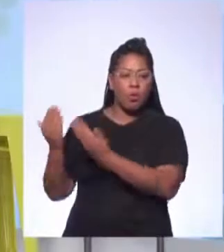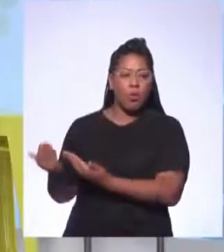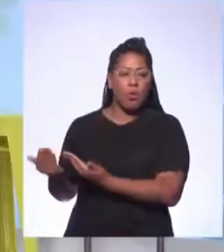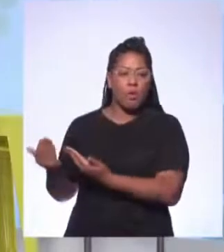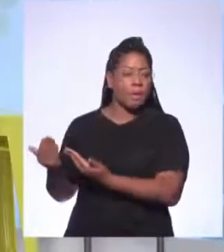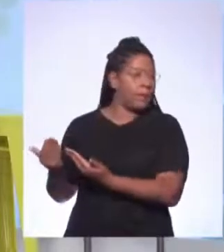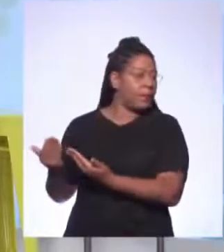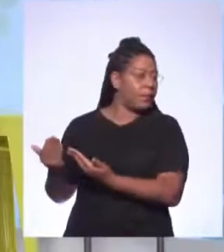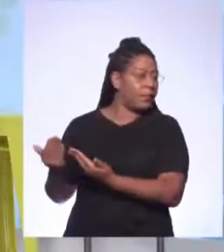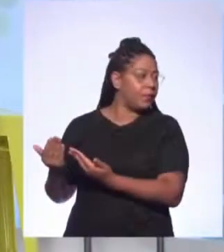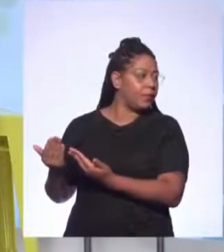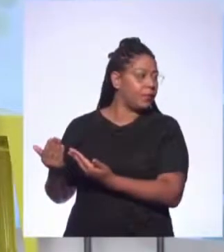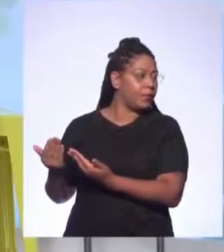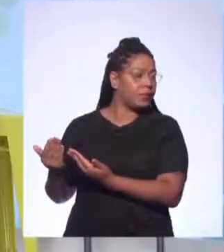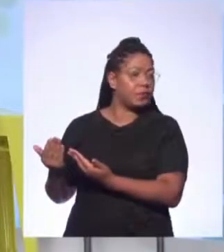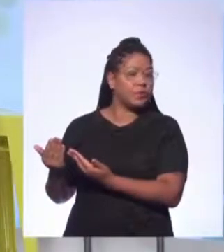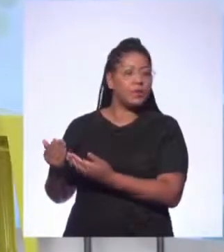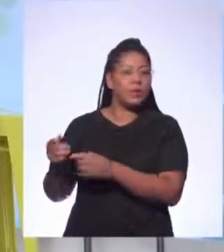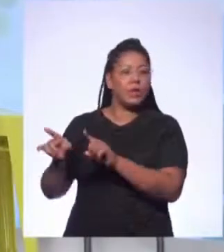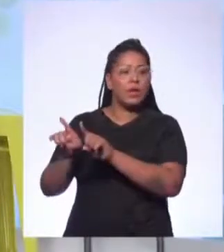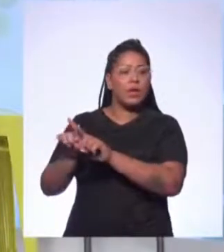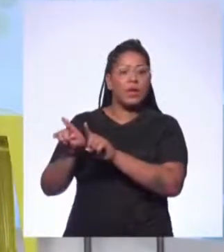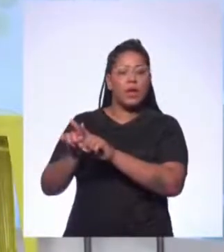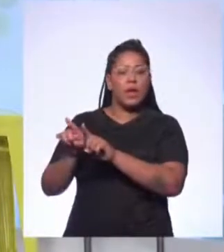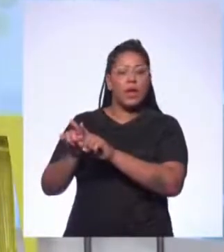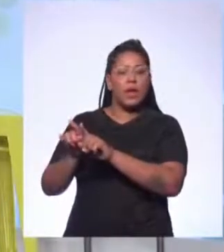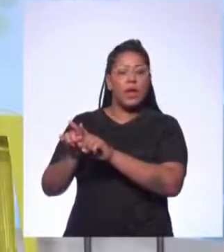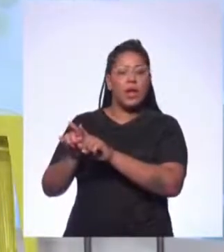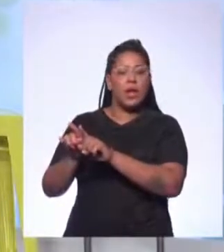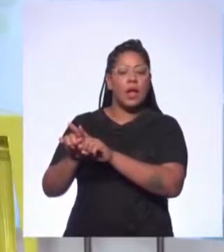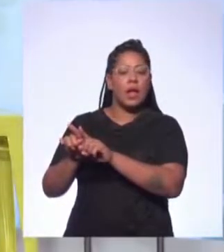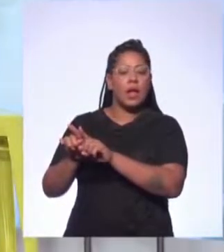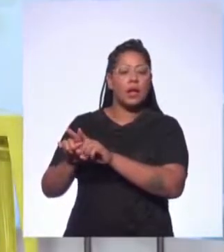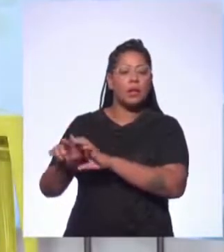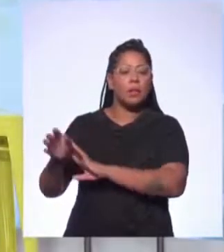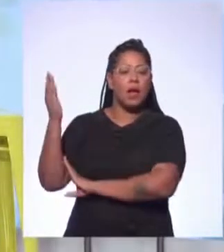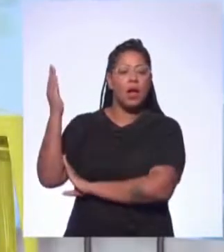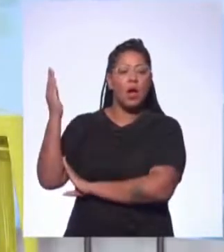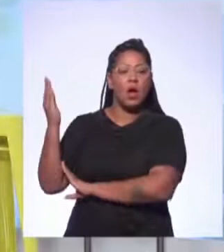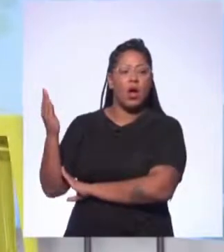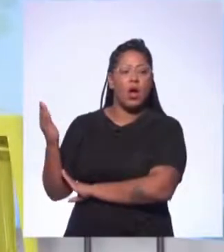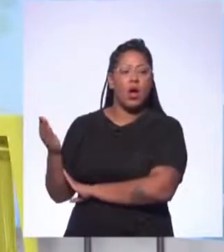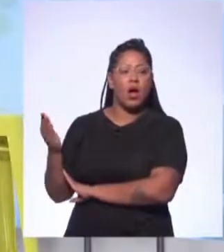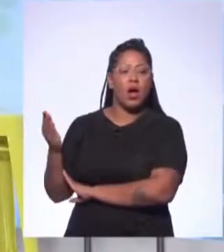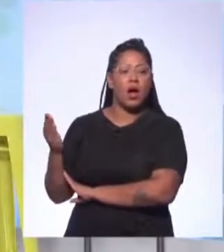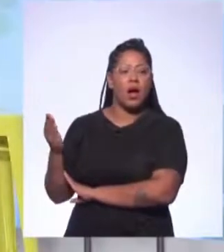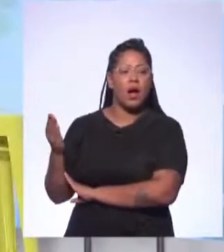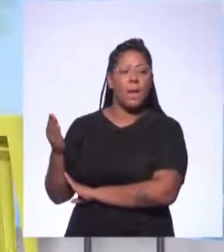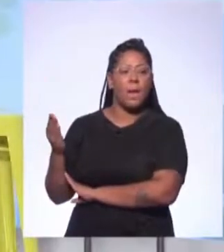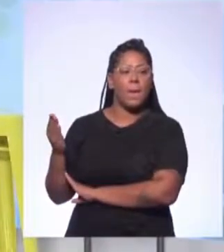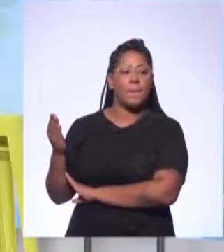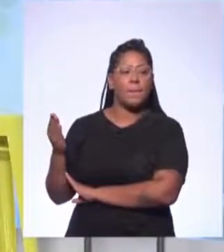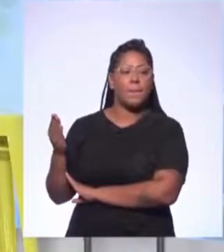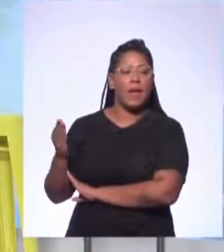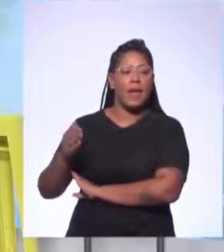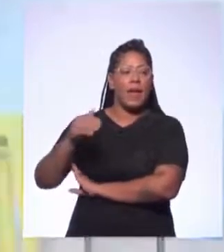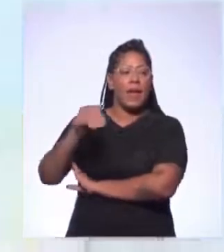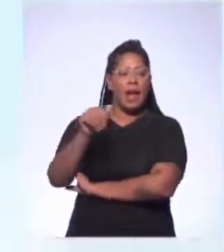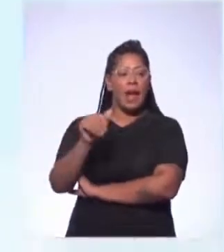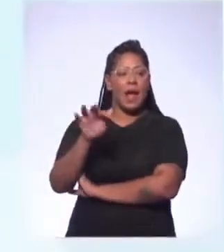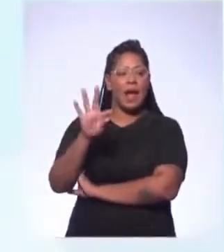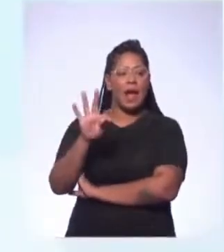E aí temos tipos de poluição. Quais são os tipos de poluição? Aí nós temos a poluição